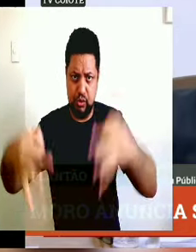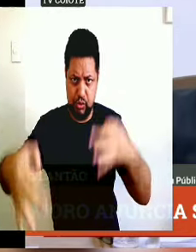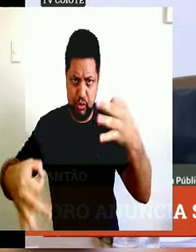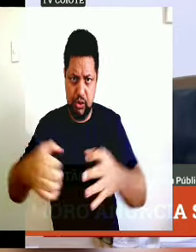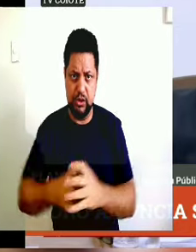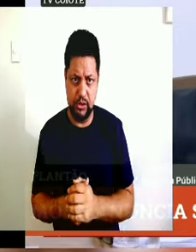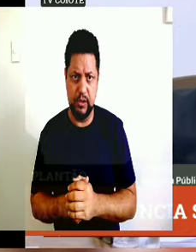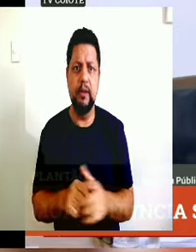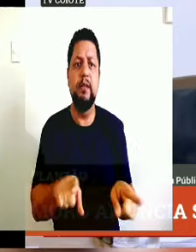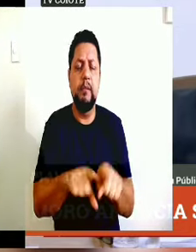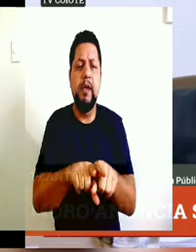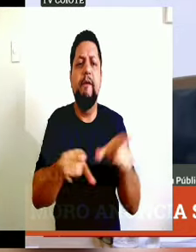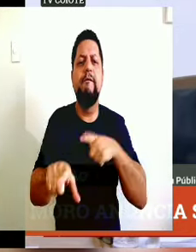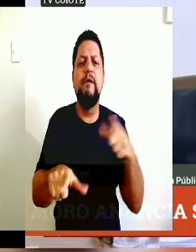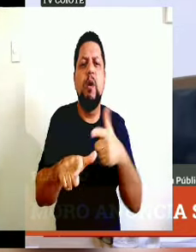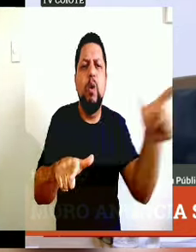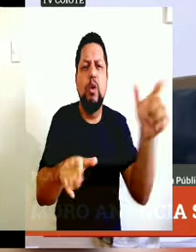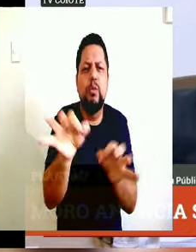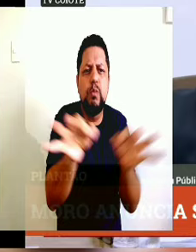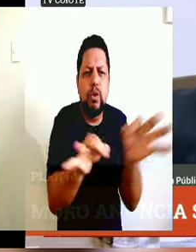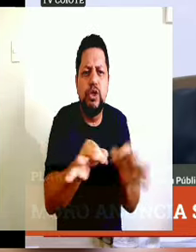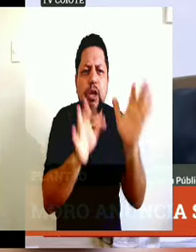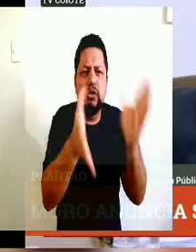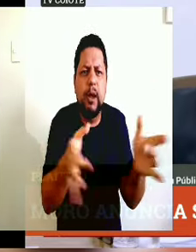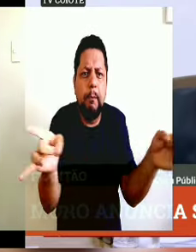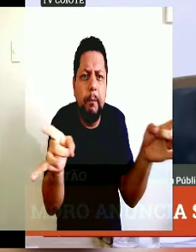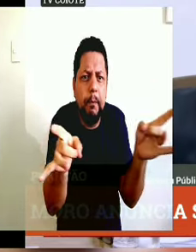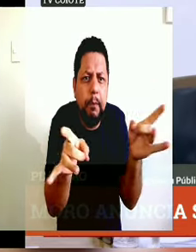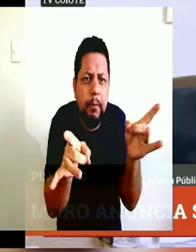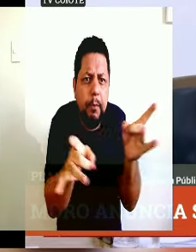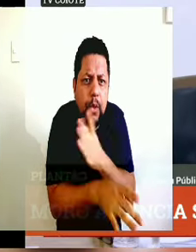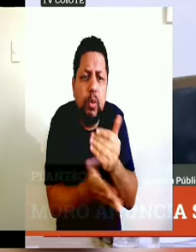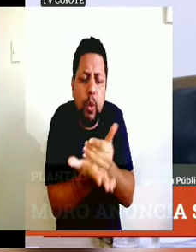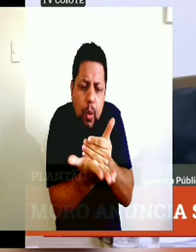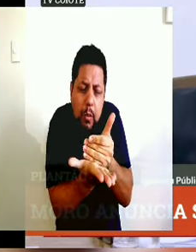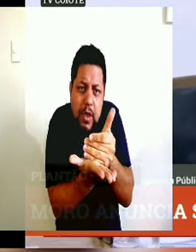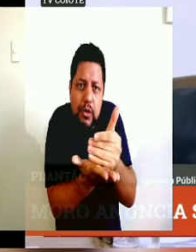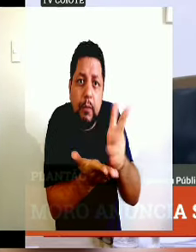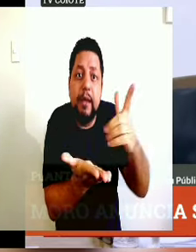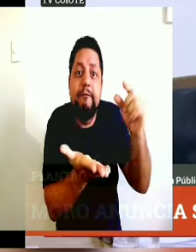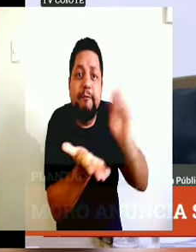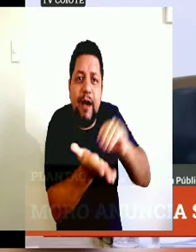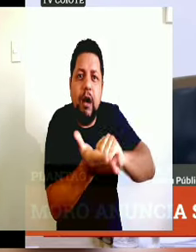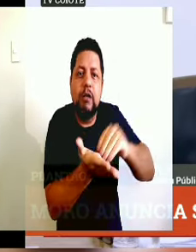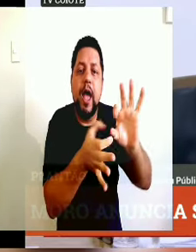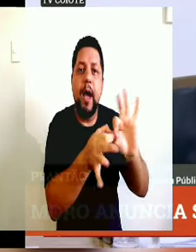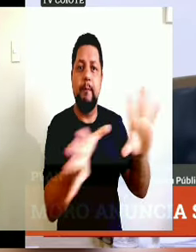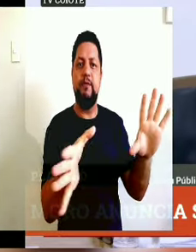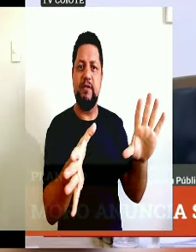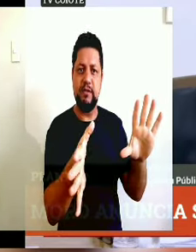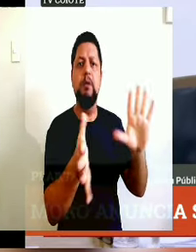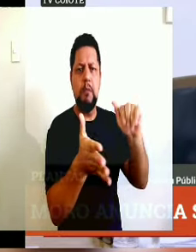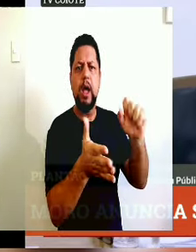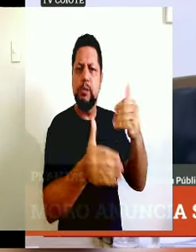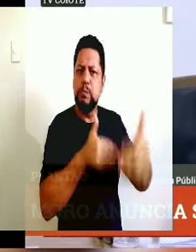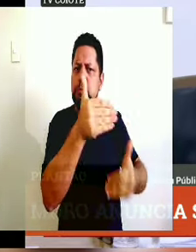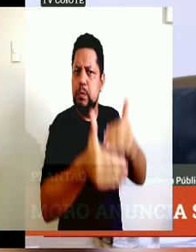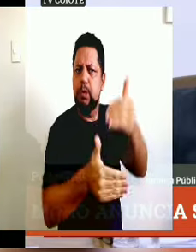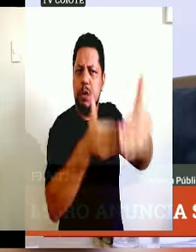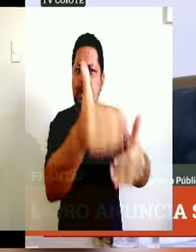em sua totalidade, mas ainda assim, na minha avaliação, ele representou um grande avanço. Eu lembro aqui, num dos